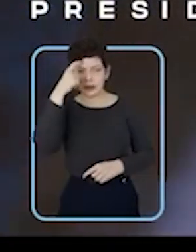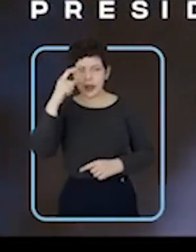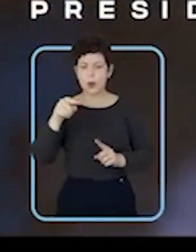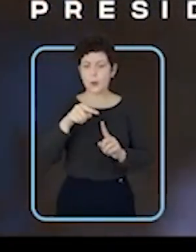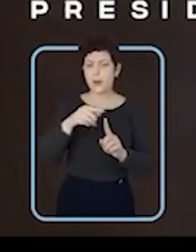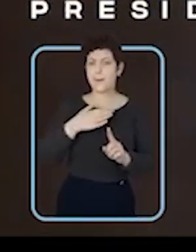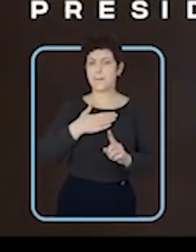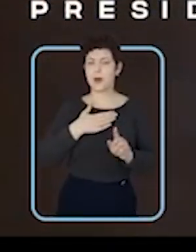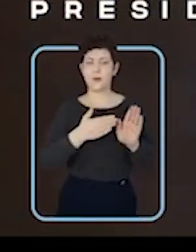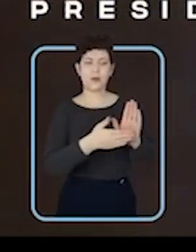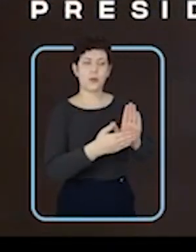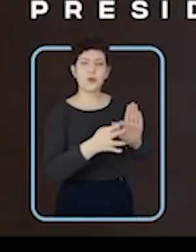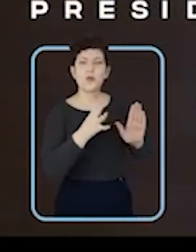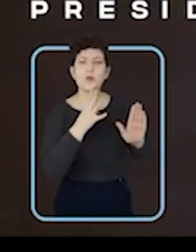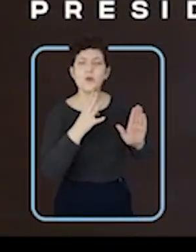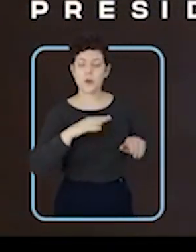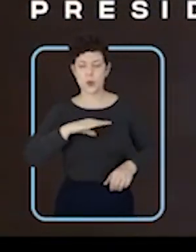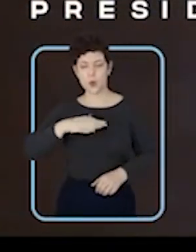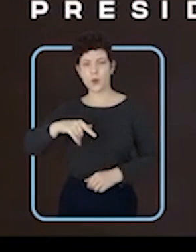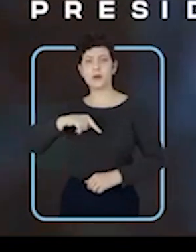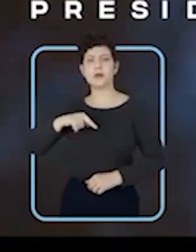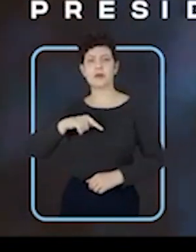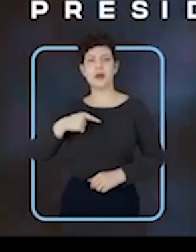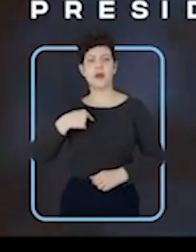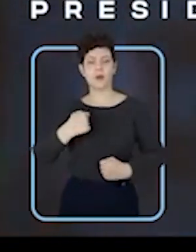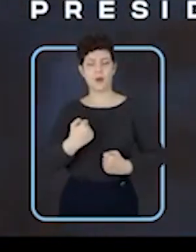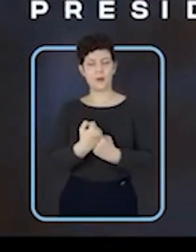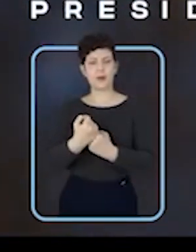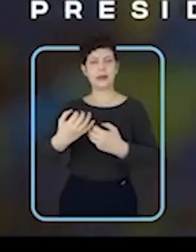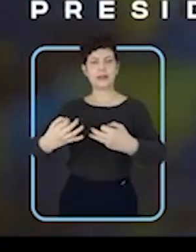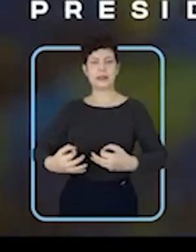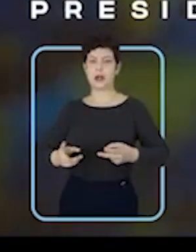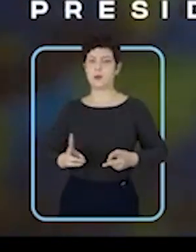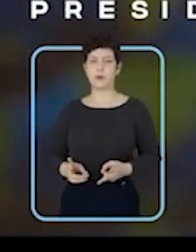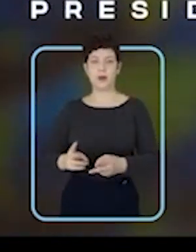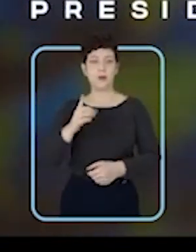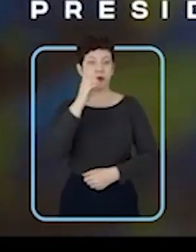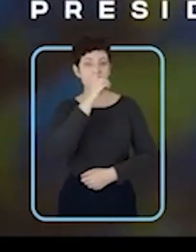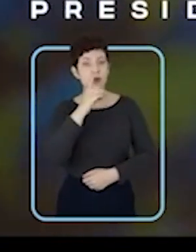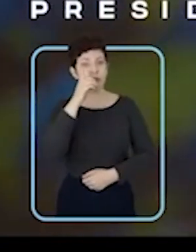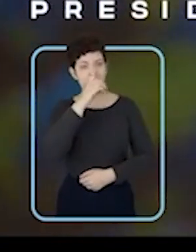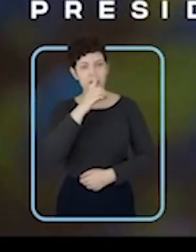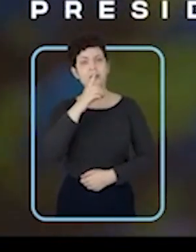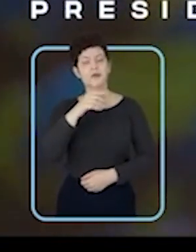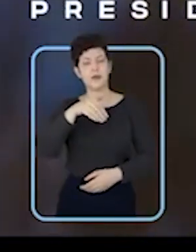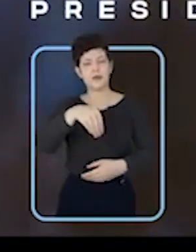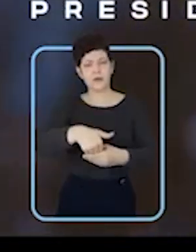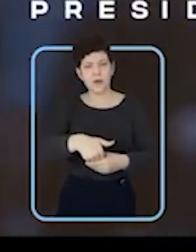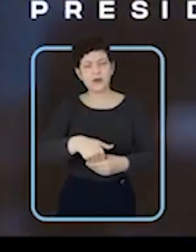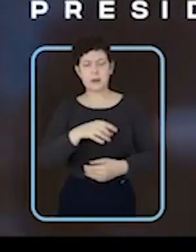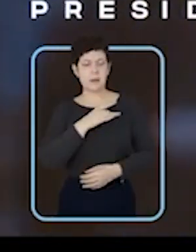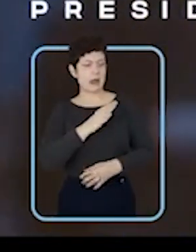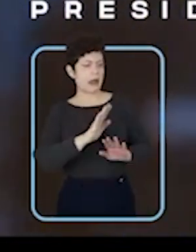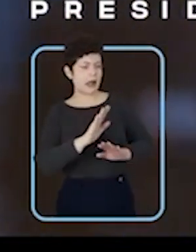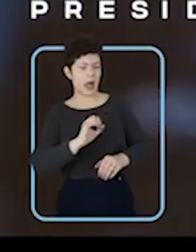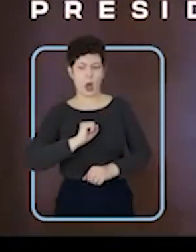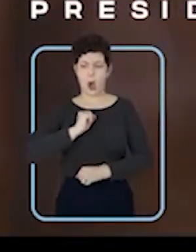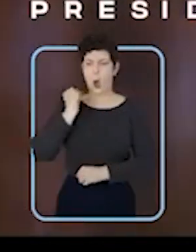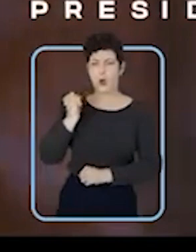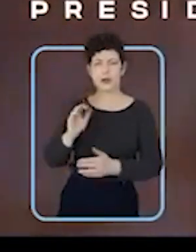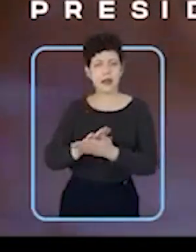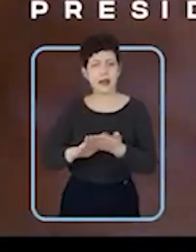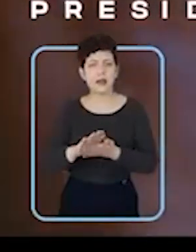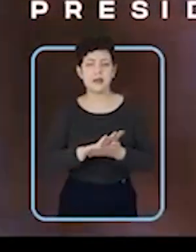minhas ideias, perceber que eu tenho coragem e que eu sou a favor do que é certo sempre. No domingo, vote sem medo e sem